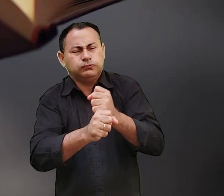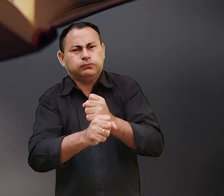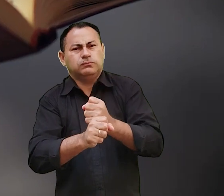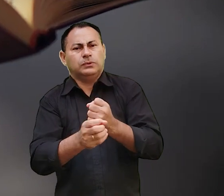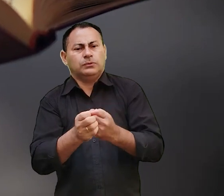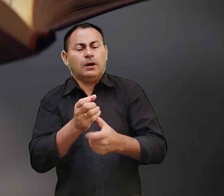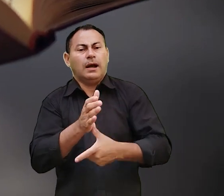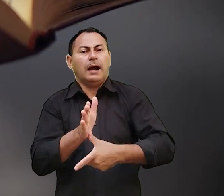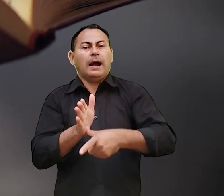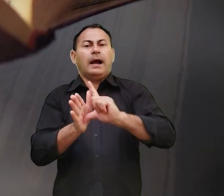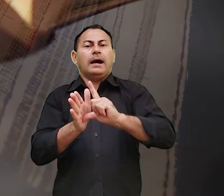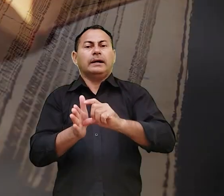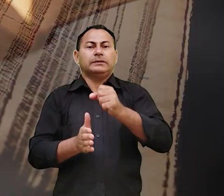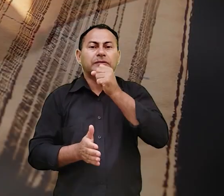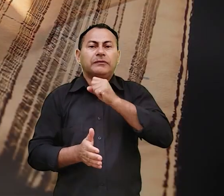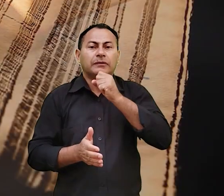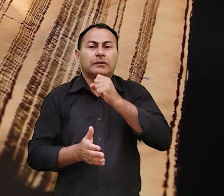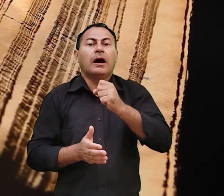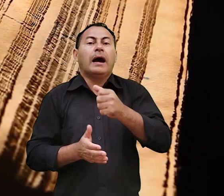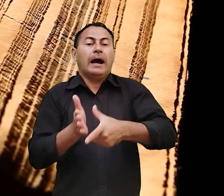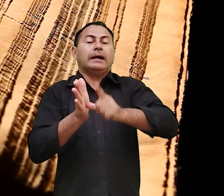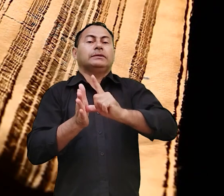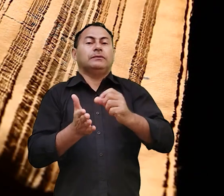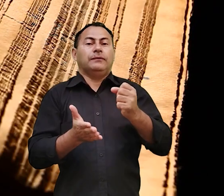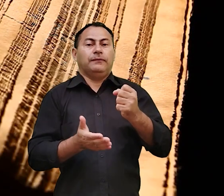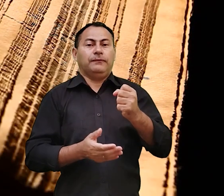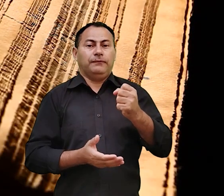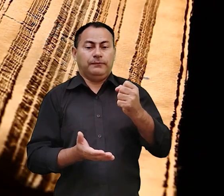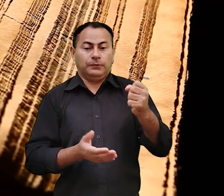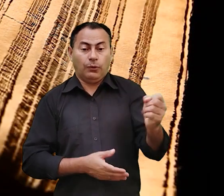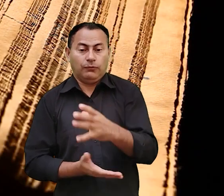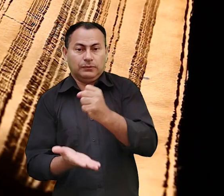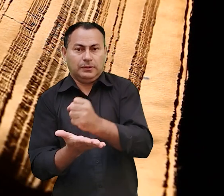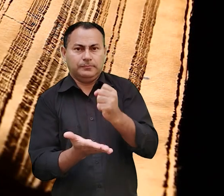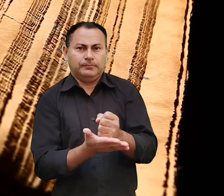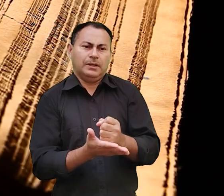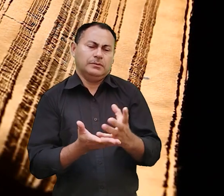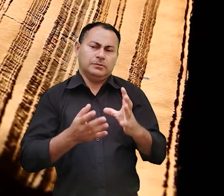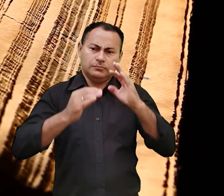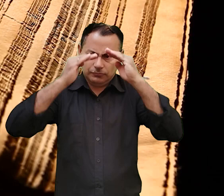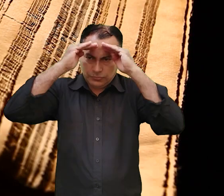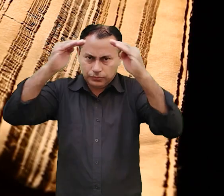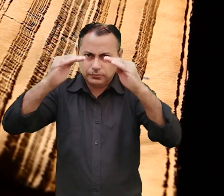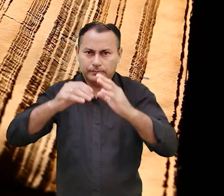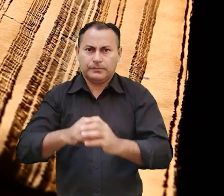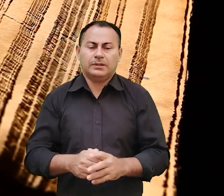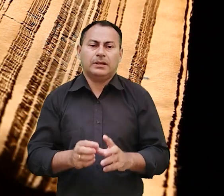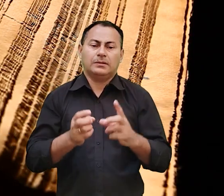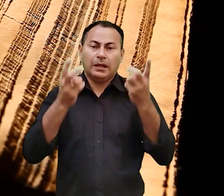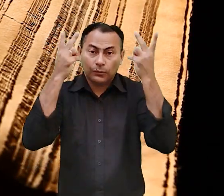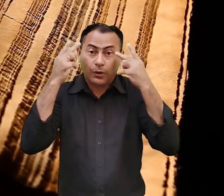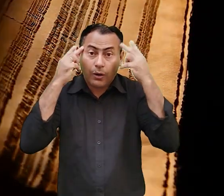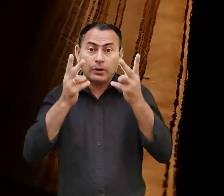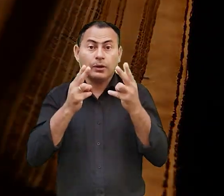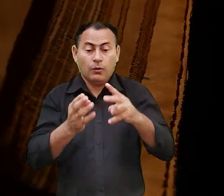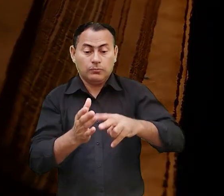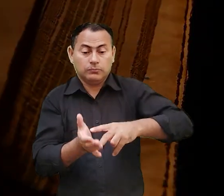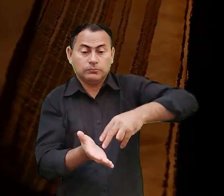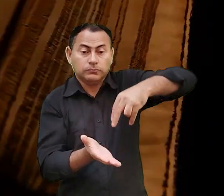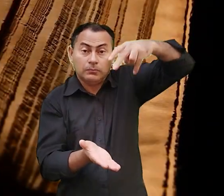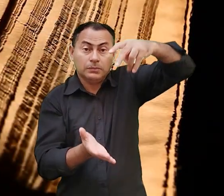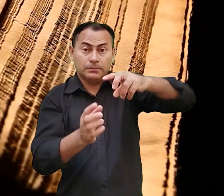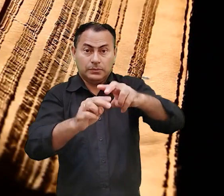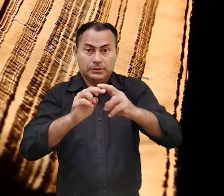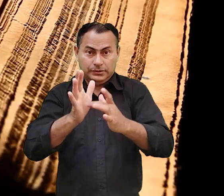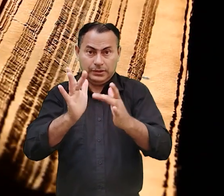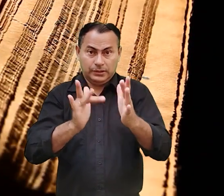anos antes do cumprimento e foram plenamente cumpridas. Isso é tão sobrenatural quanto a ressurreição. Por isso Jesus está